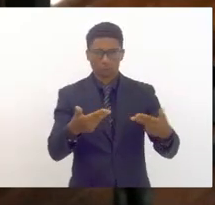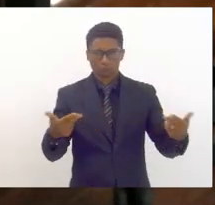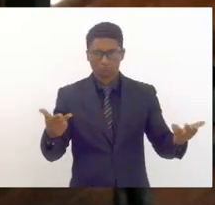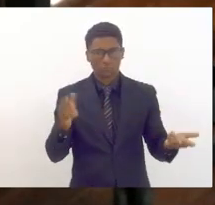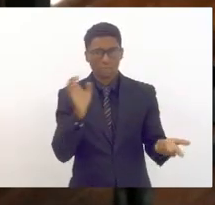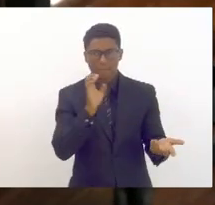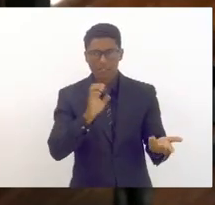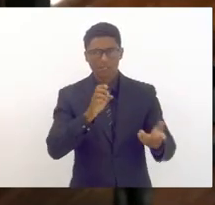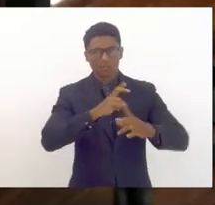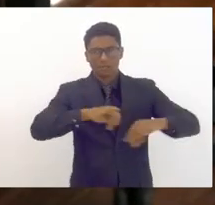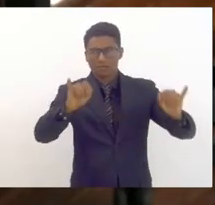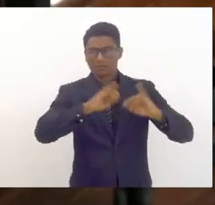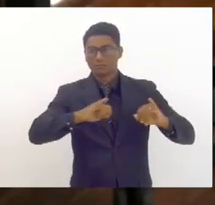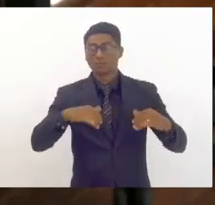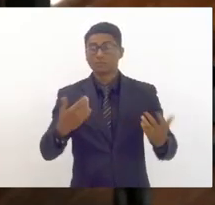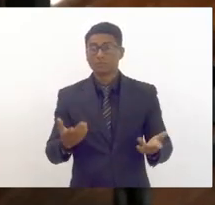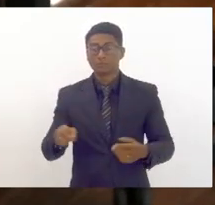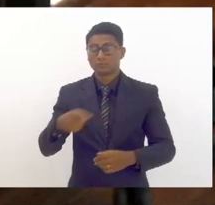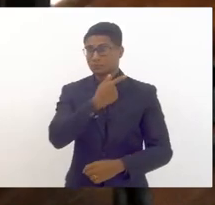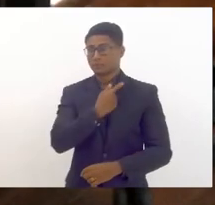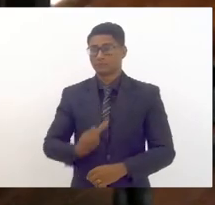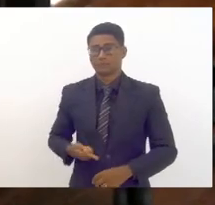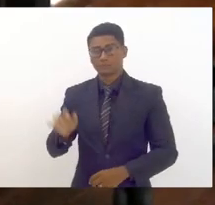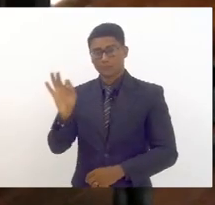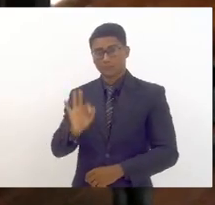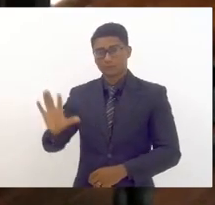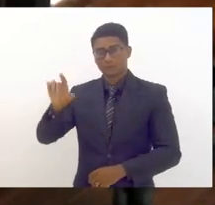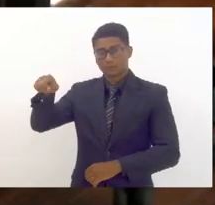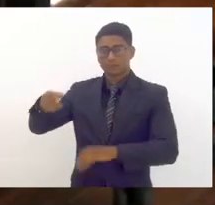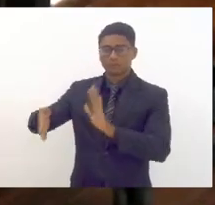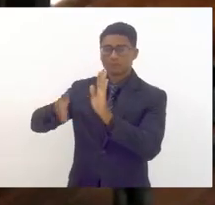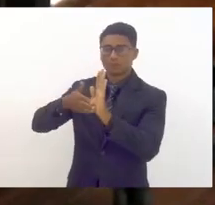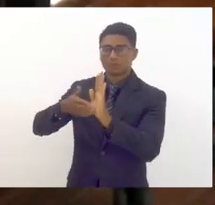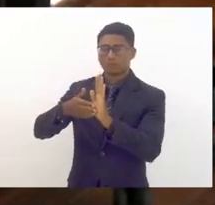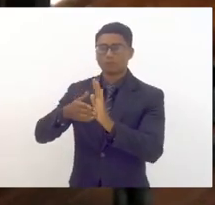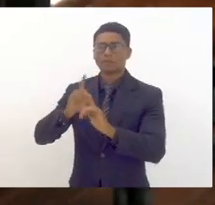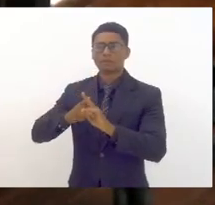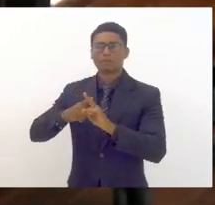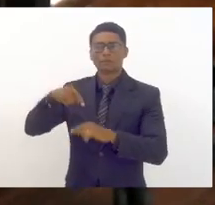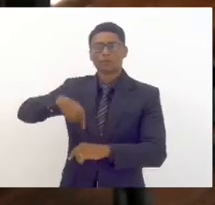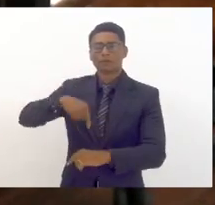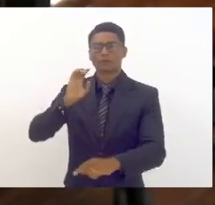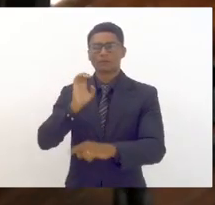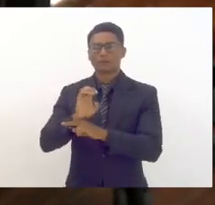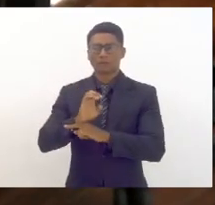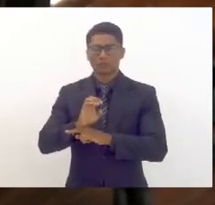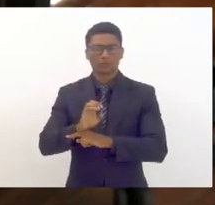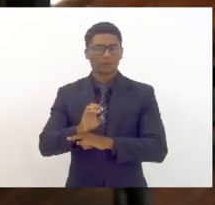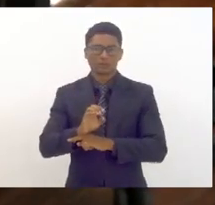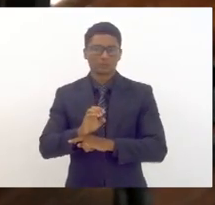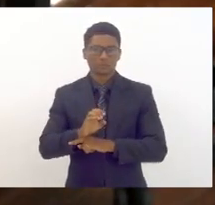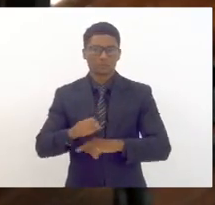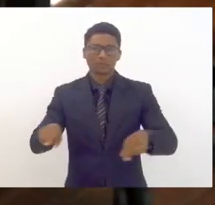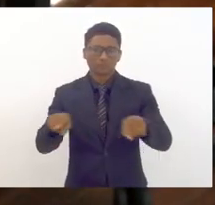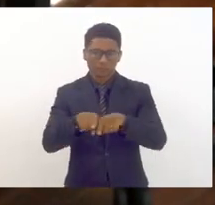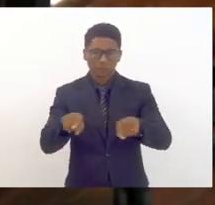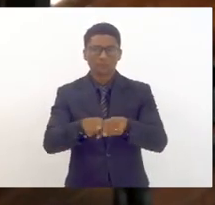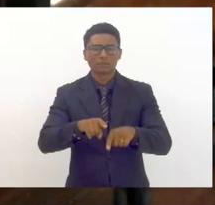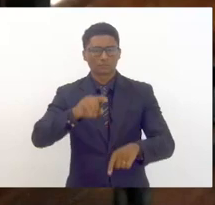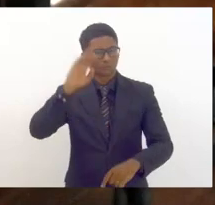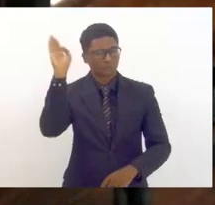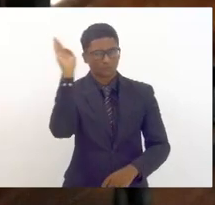uma proposta do governo federal, que acho que a discussão, além daqui do nosso estado, também está sendo discutido a nível nacional,